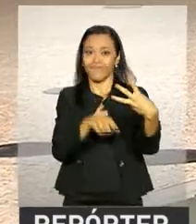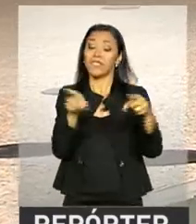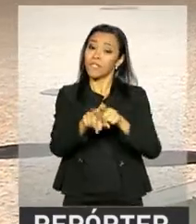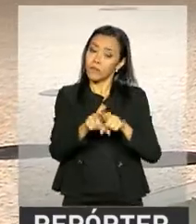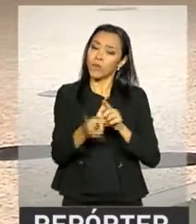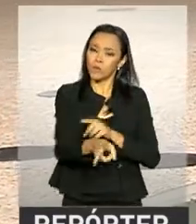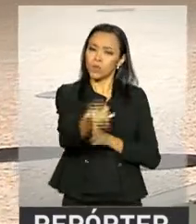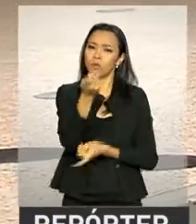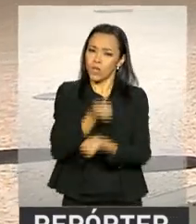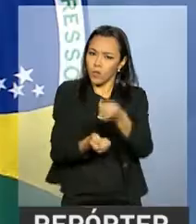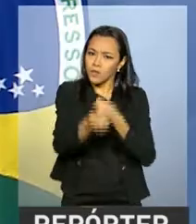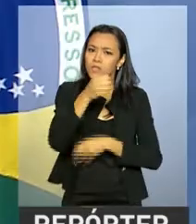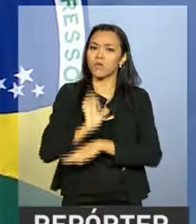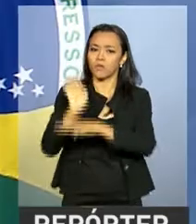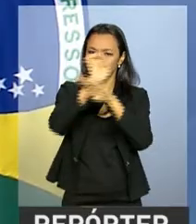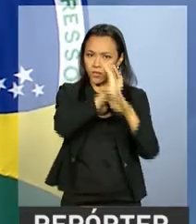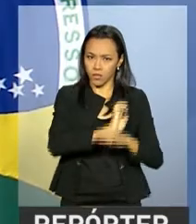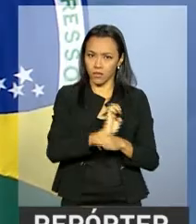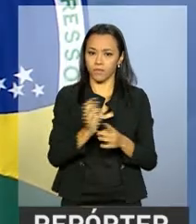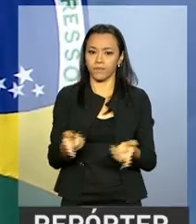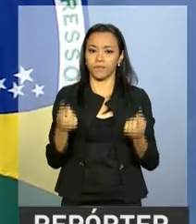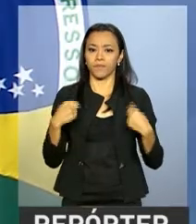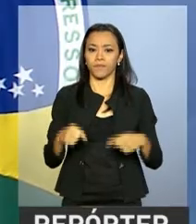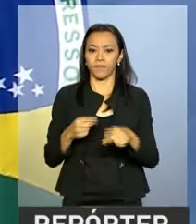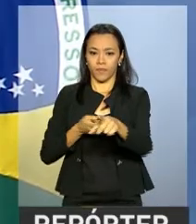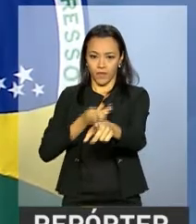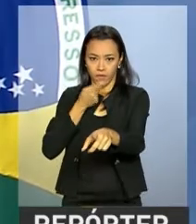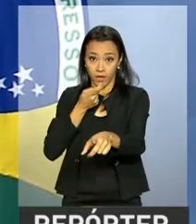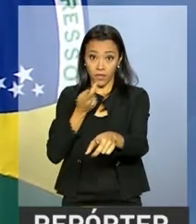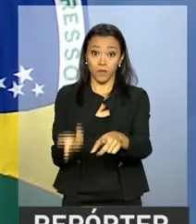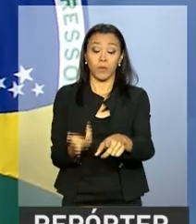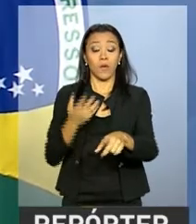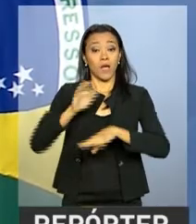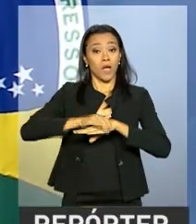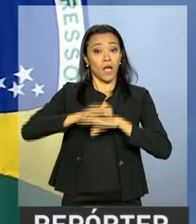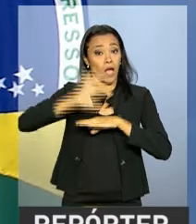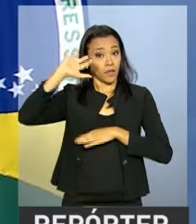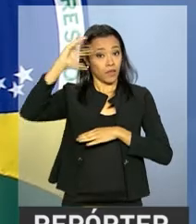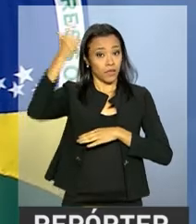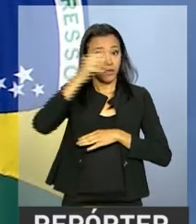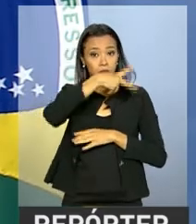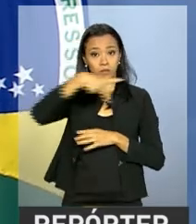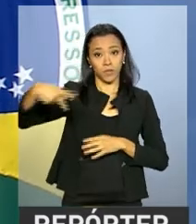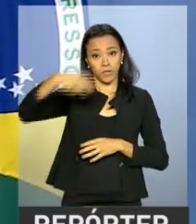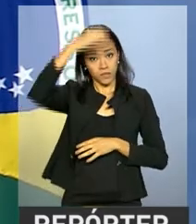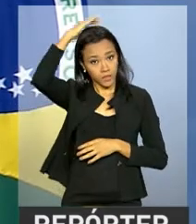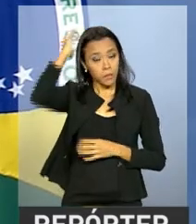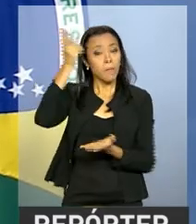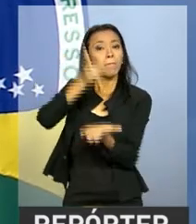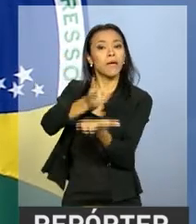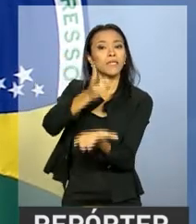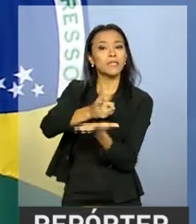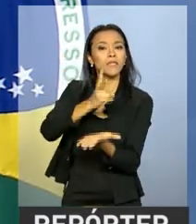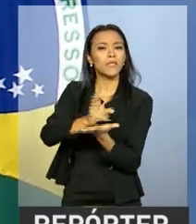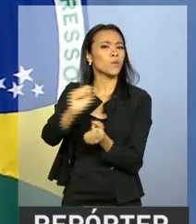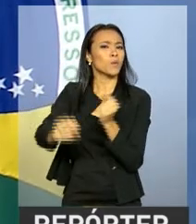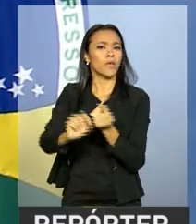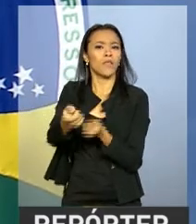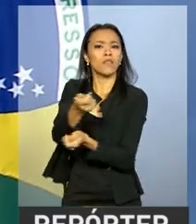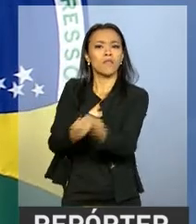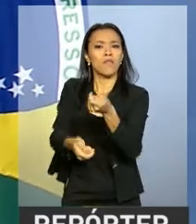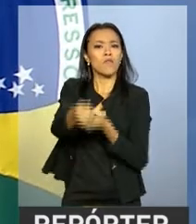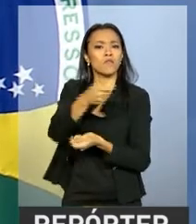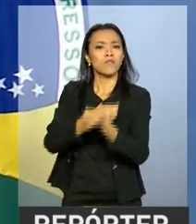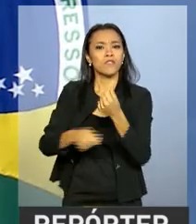continua a decisão do presidente michel temer mantenha a renegociação da dívida que foi pactuada entre o